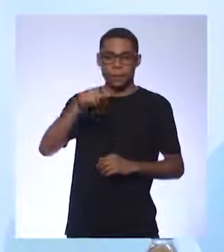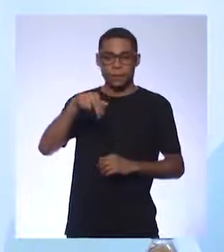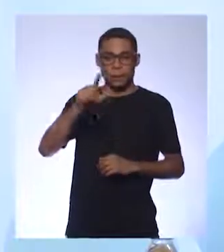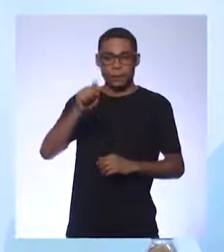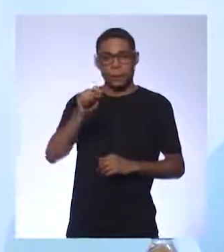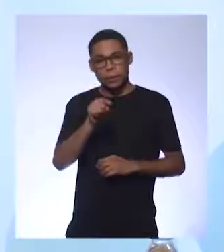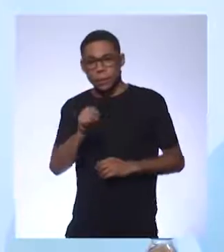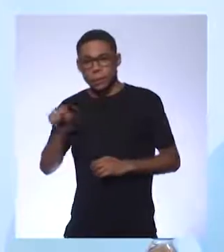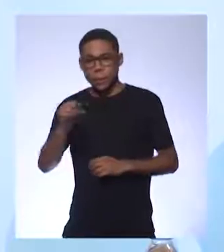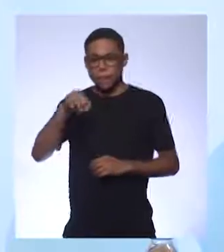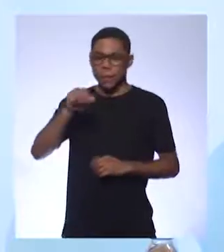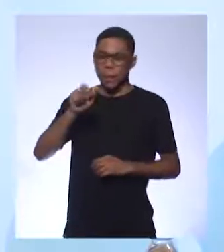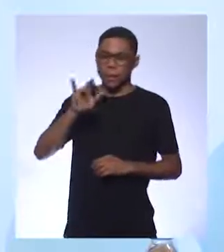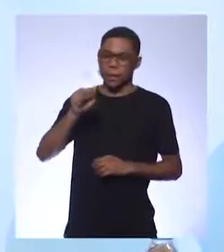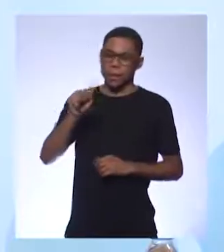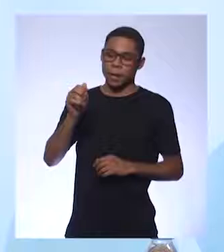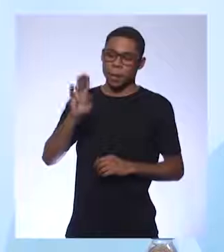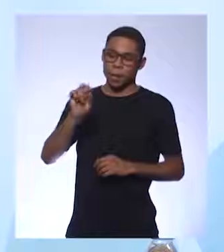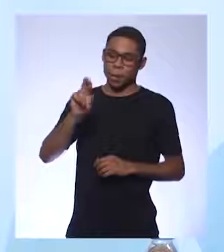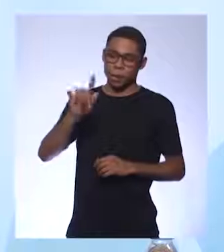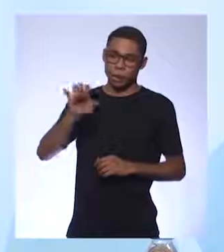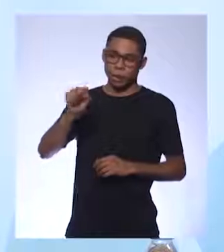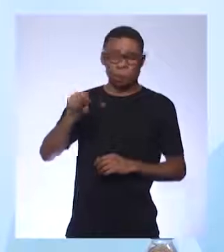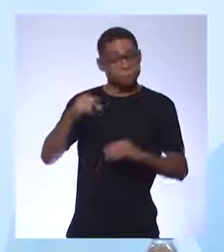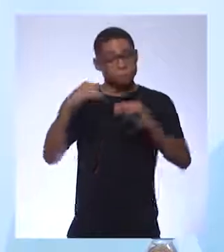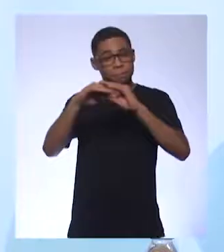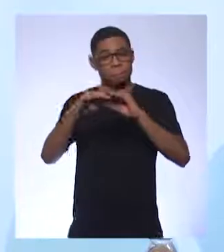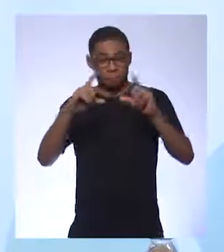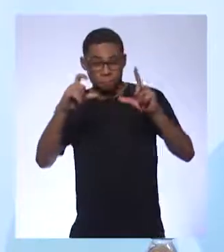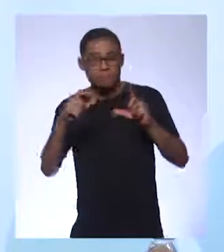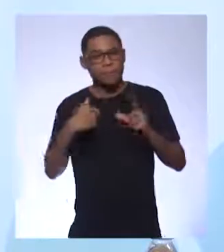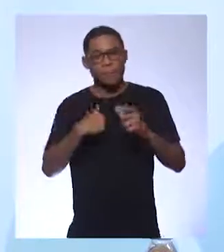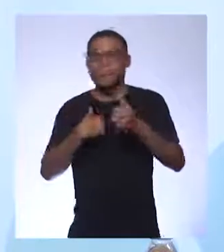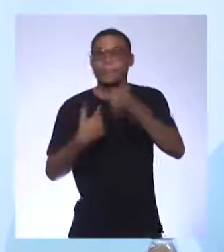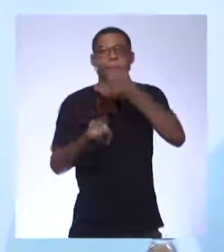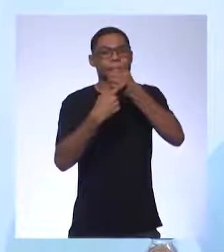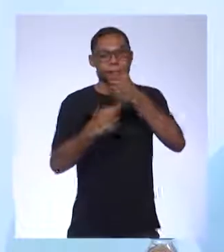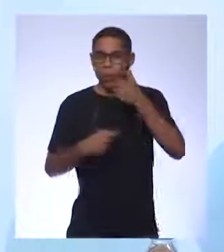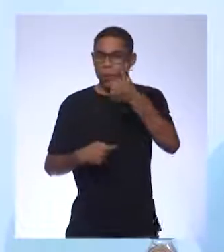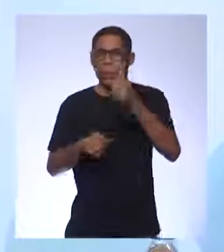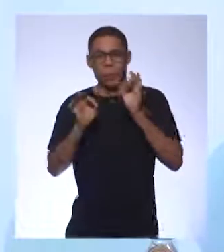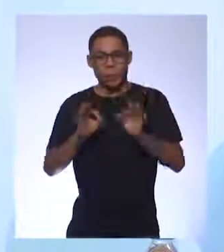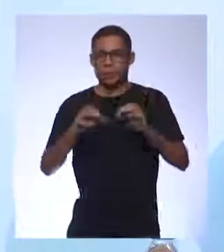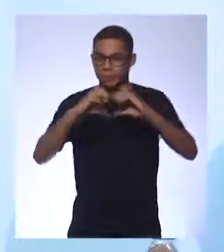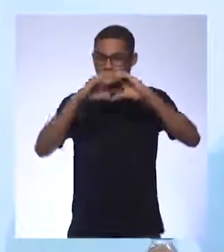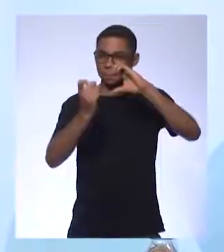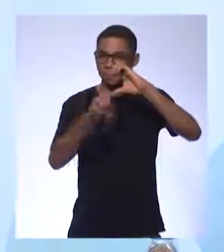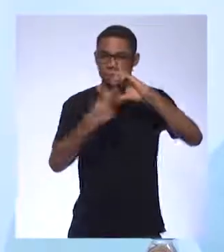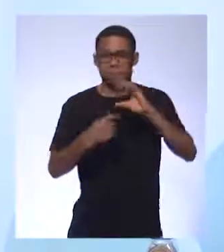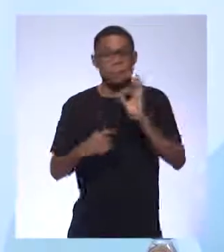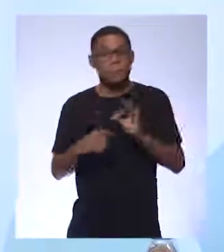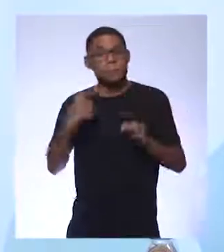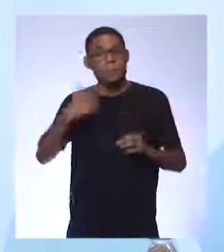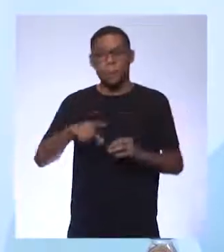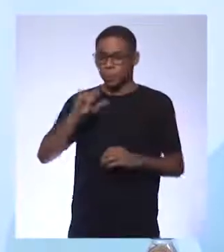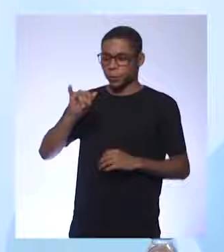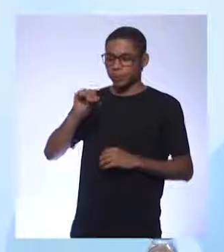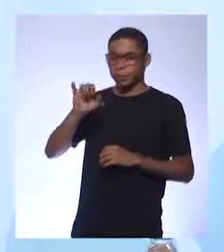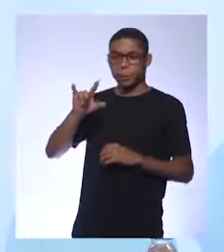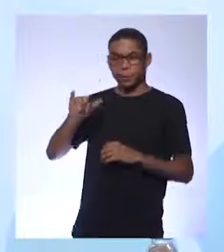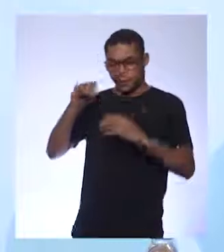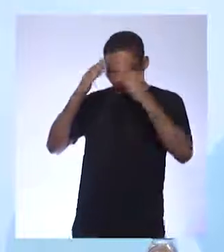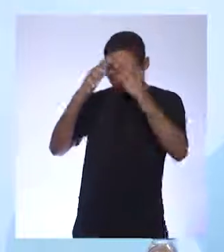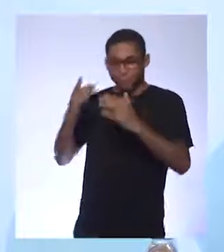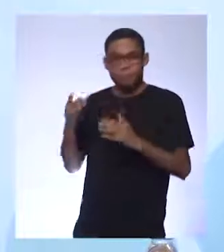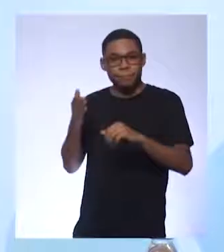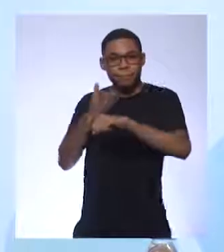@Fernanda_Maria Borges. Pega o período de férias, aí manda uma foto super curto. Agradecimentos especiais para o professor Juscelio, que participou aqui com a